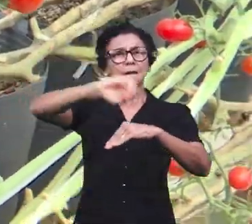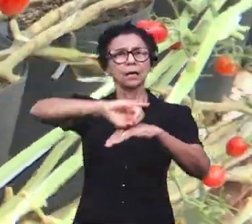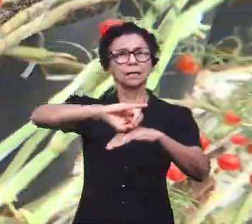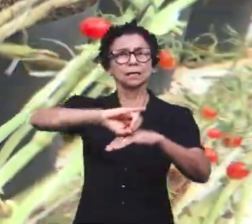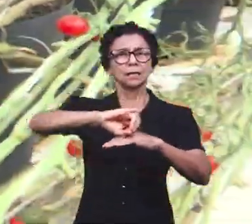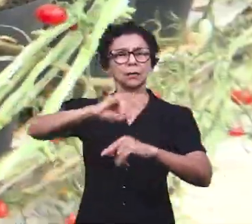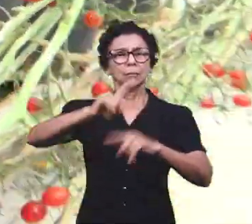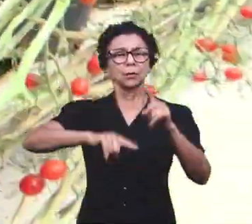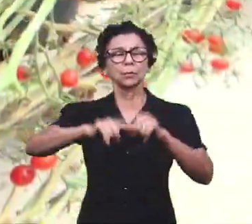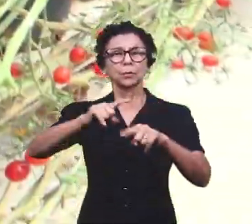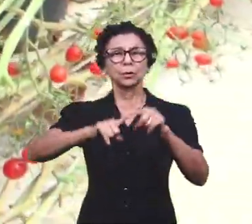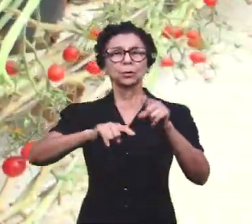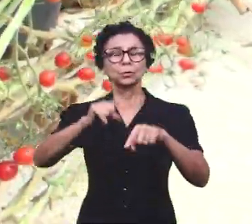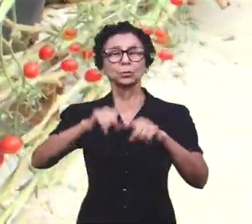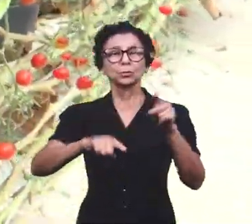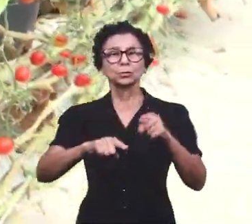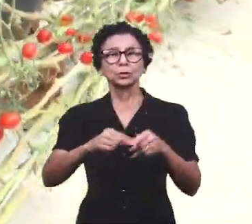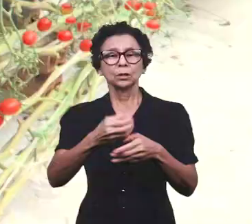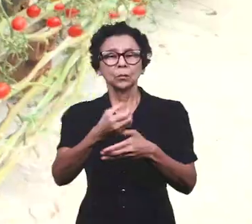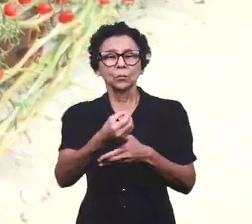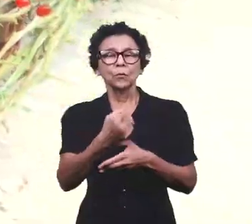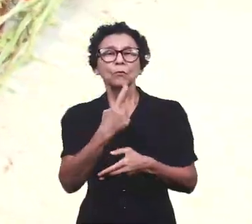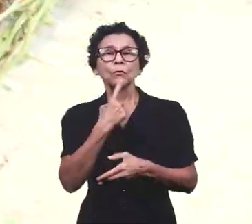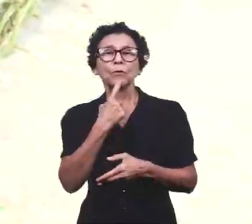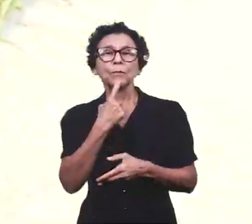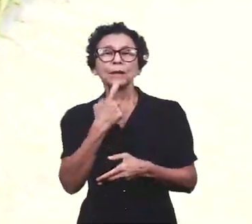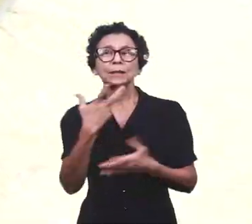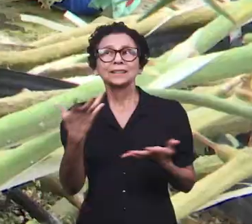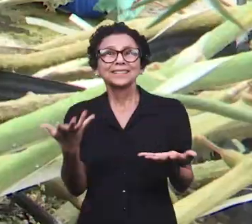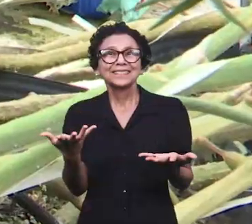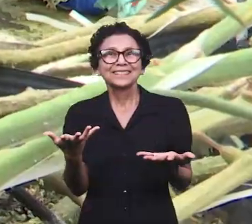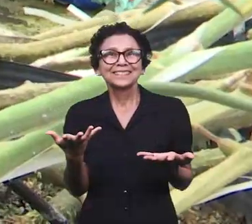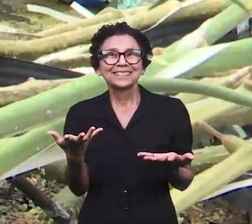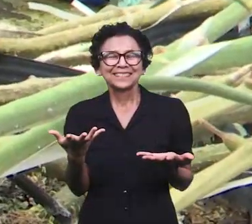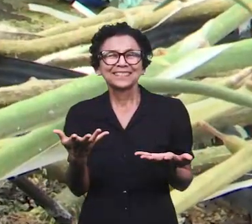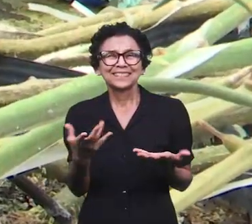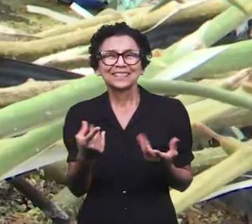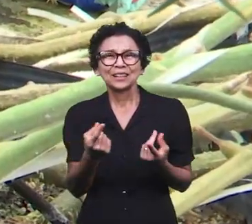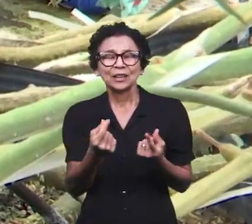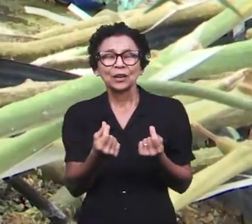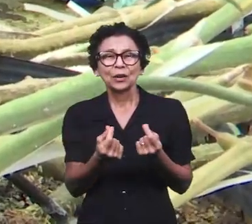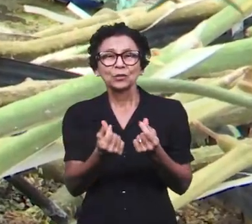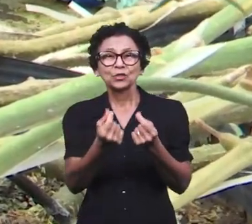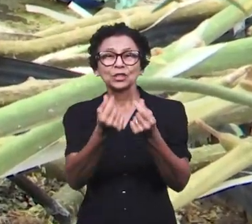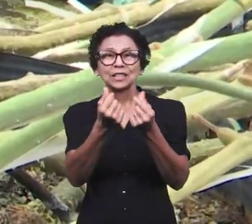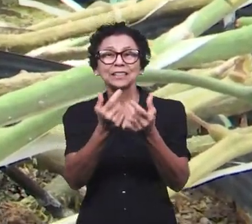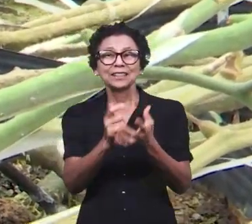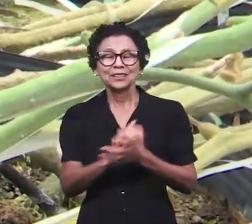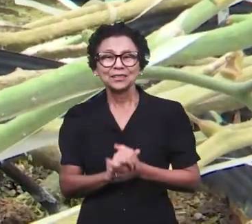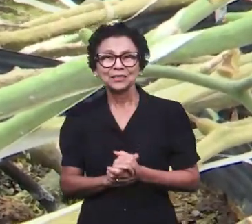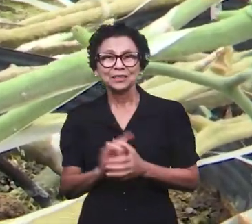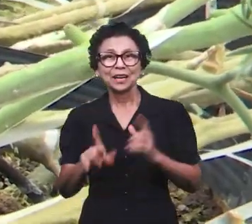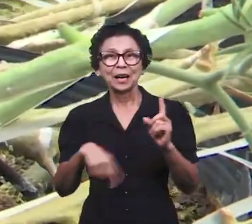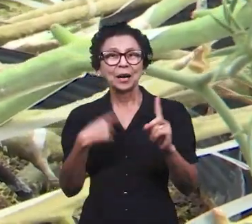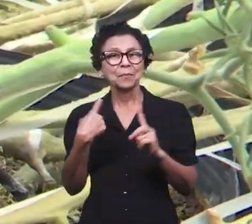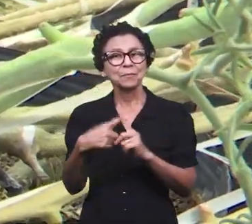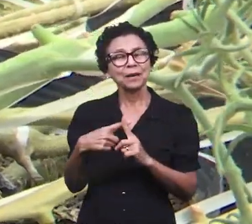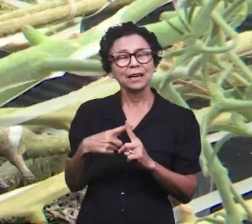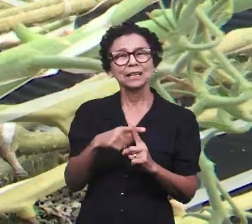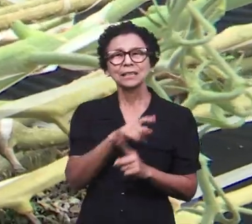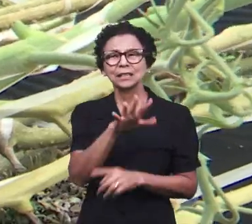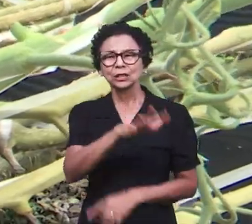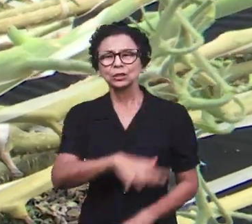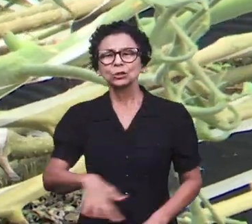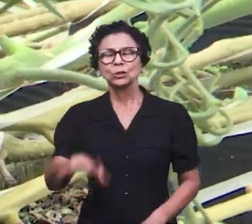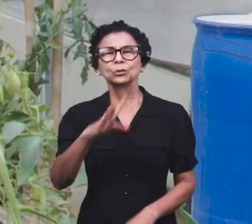tomates. A iniciativa acabou se tornando uma renda extra. Assim surgiu a Horta do Léo, que já é conhecida na